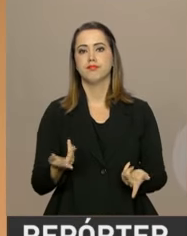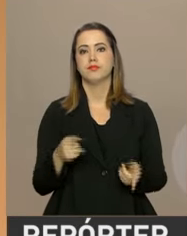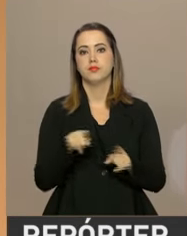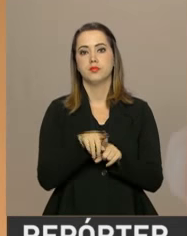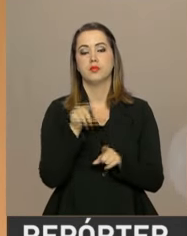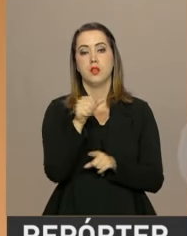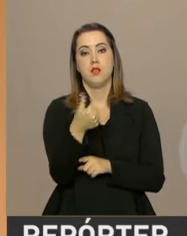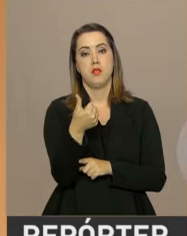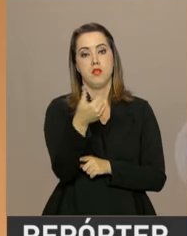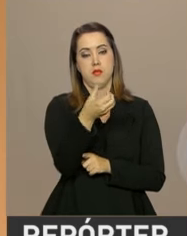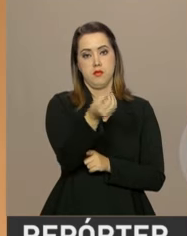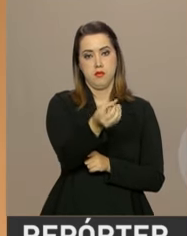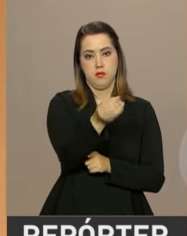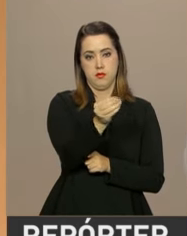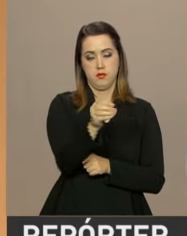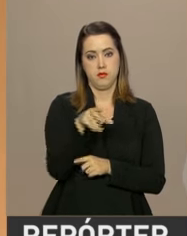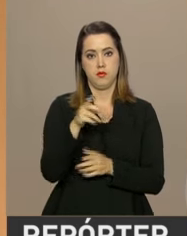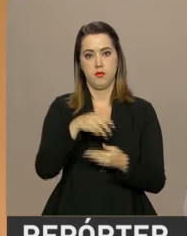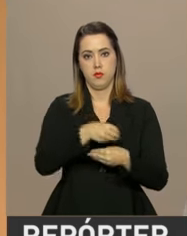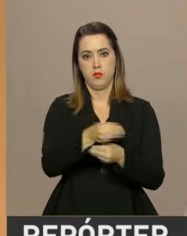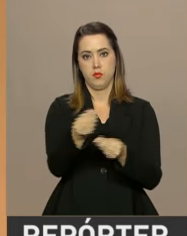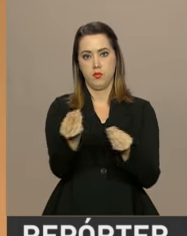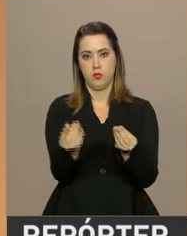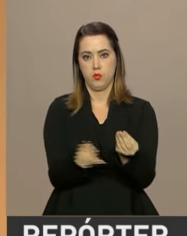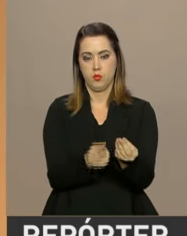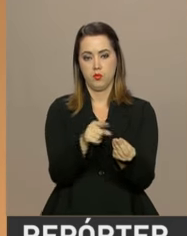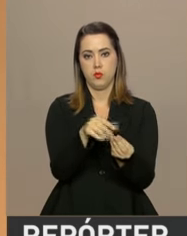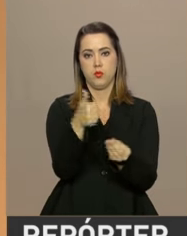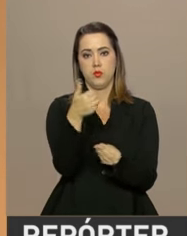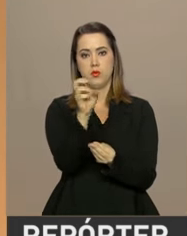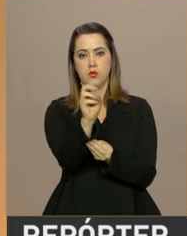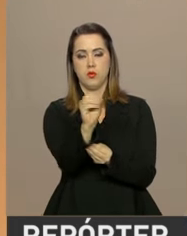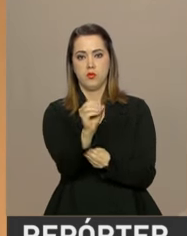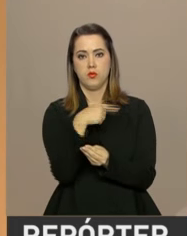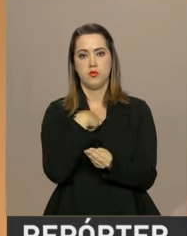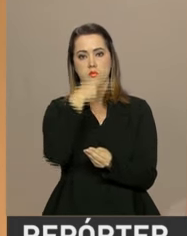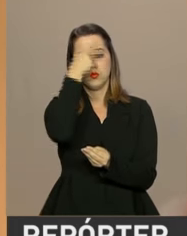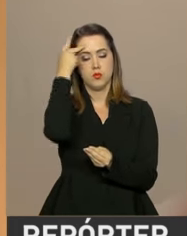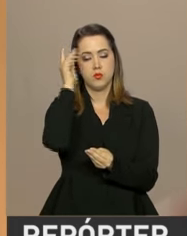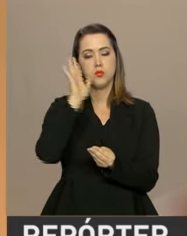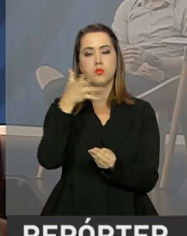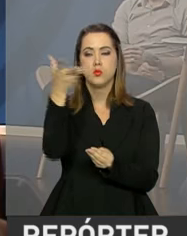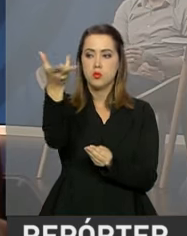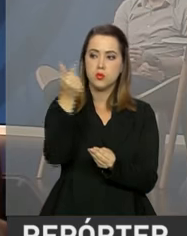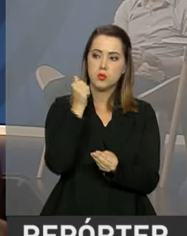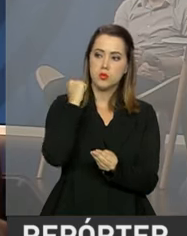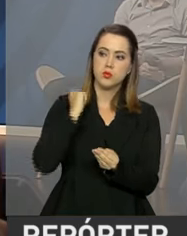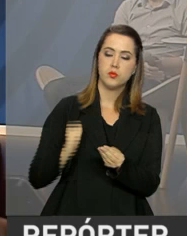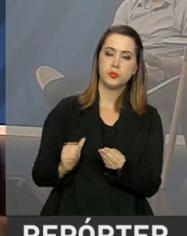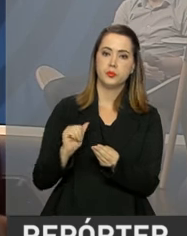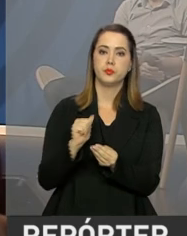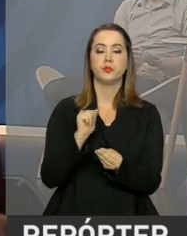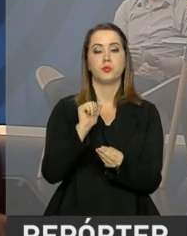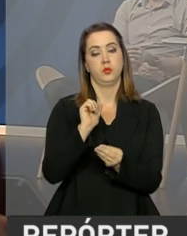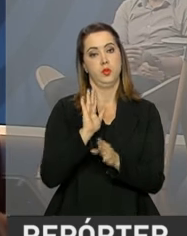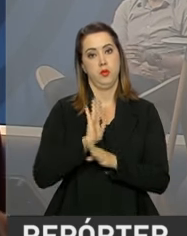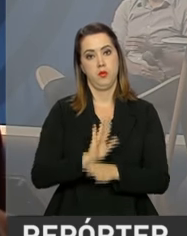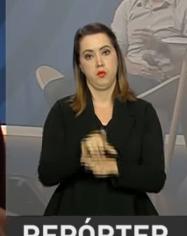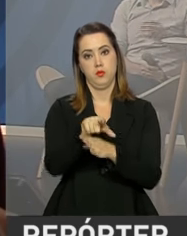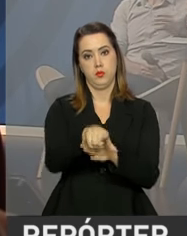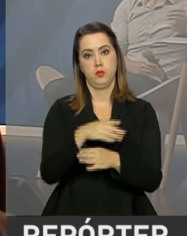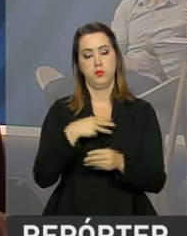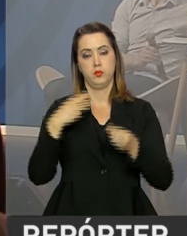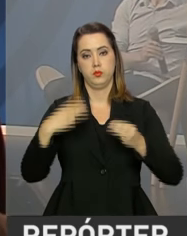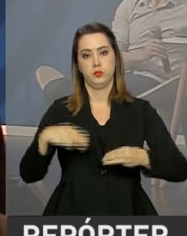160 cartas do Triunfo Brasil, 150 são de atletas atendidos pelo Bolsa Atleta. Um patrocínio do Ministério do